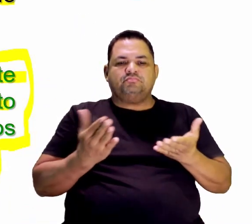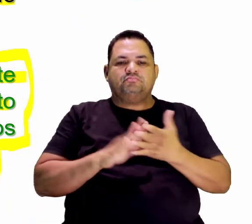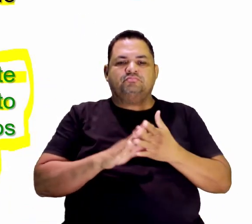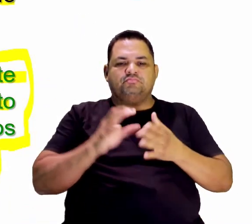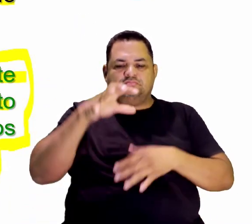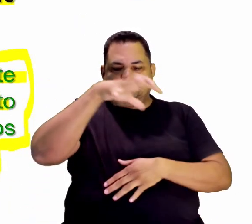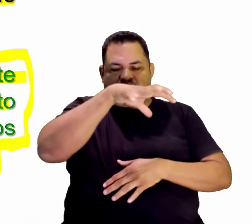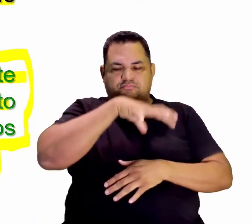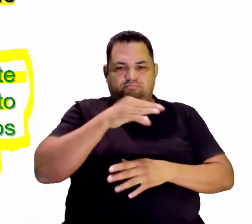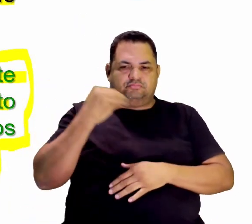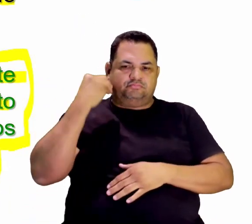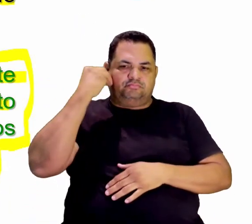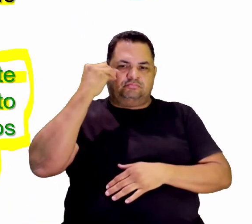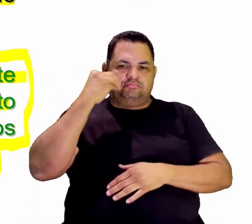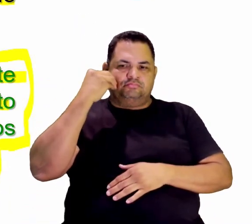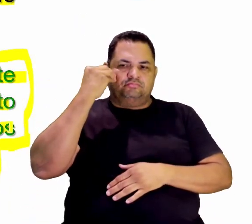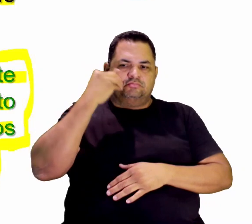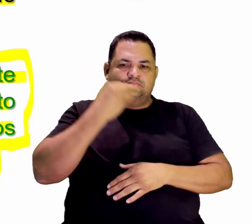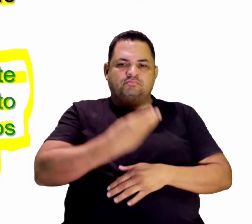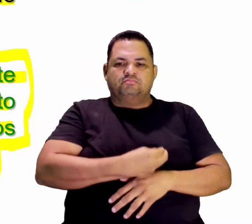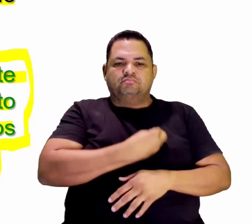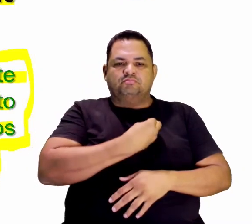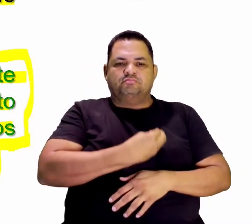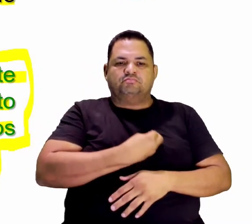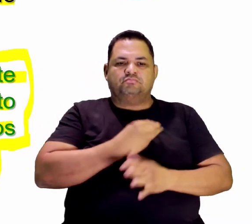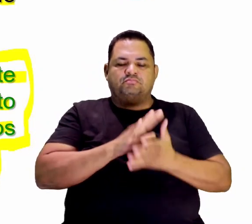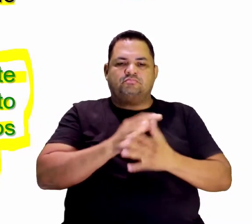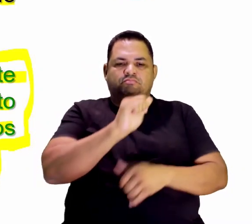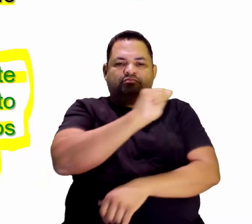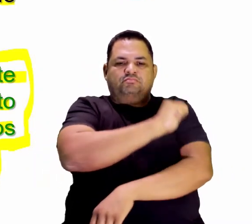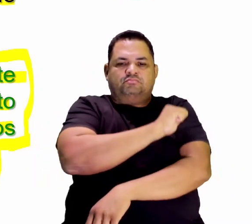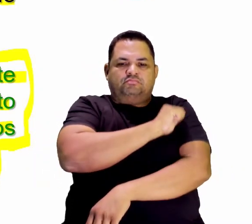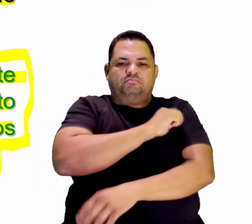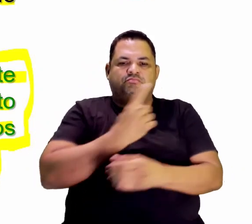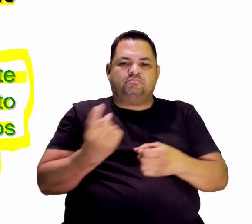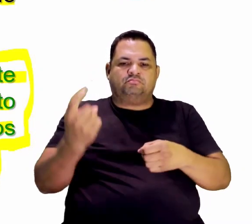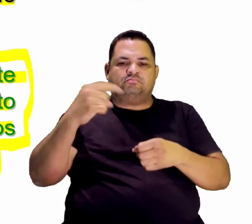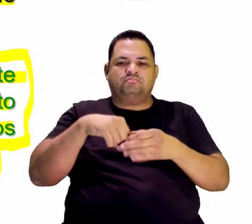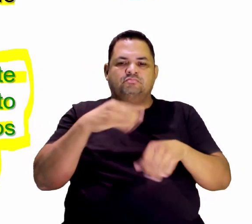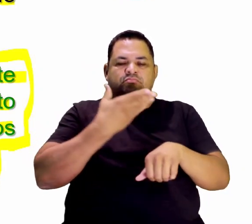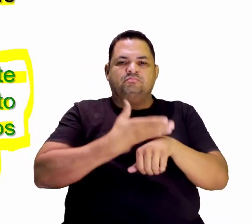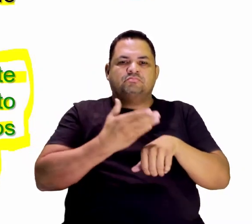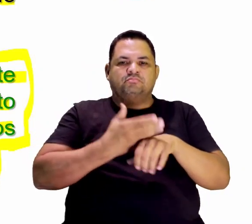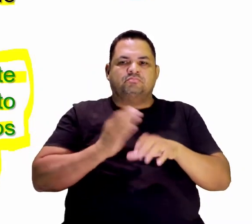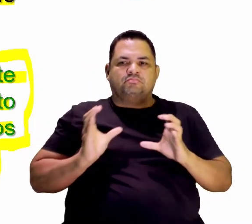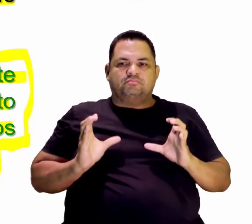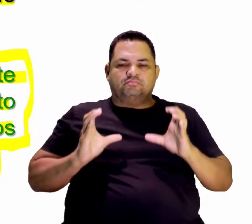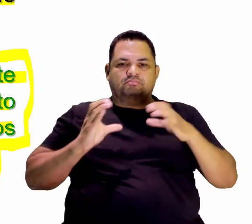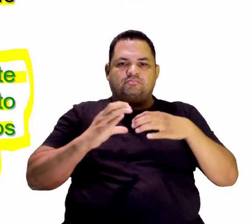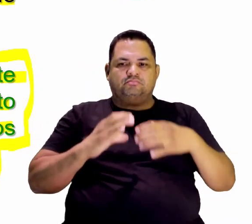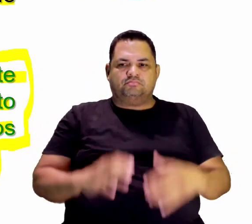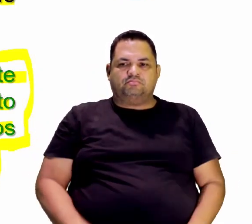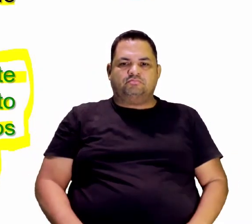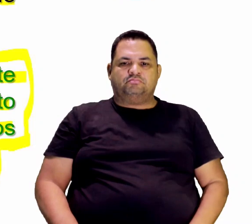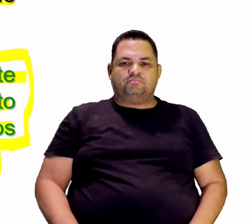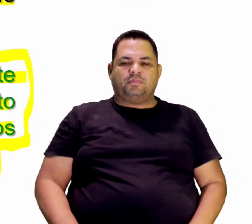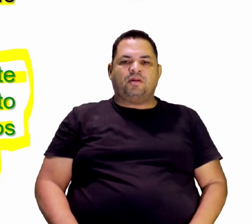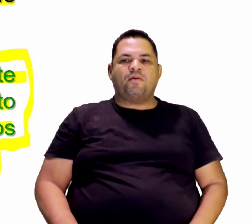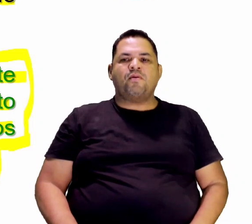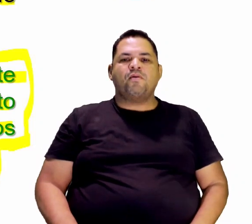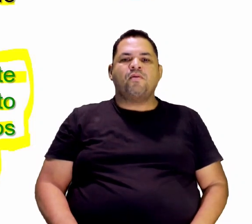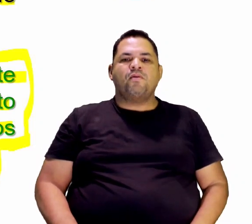que será criar, produzir e simular criativamente práticas